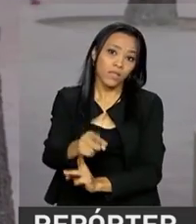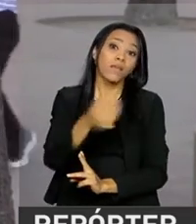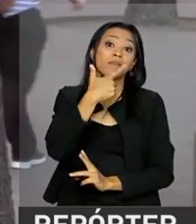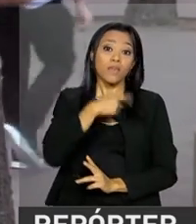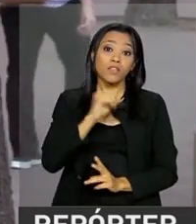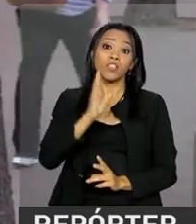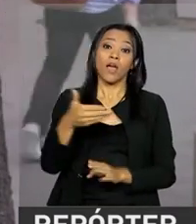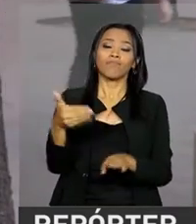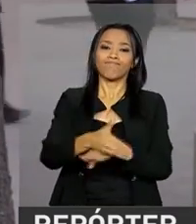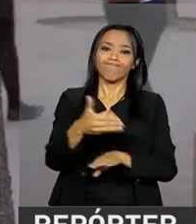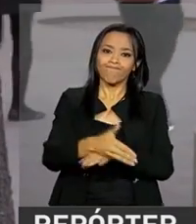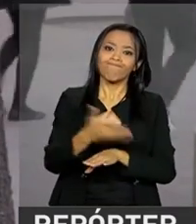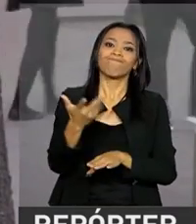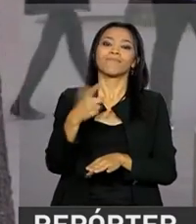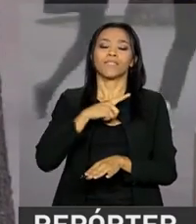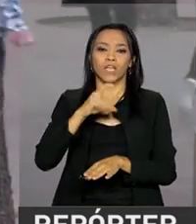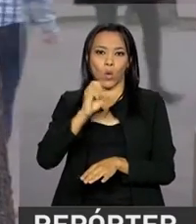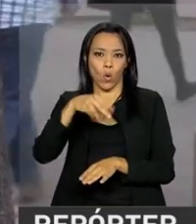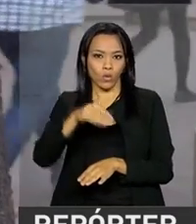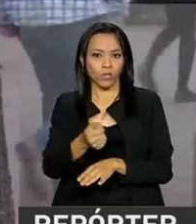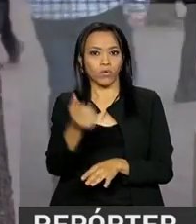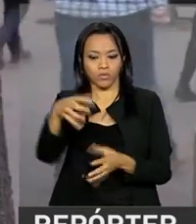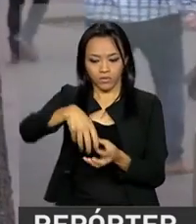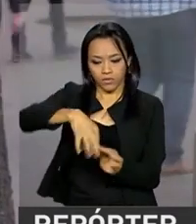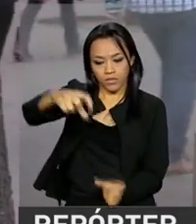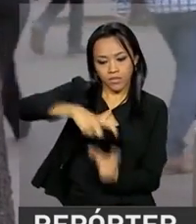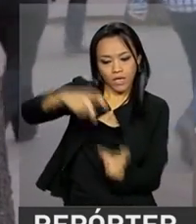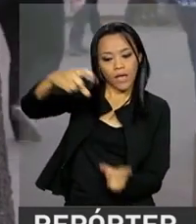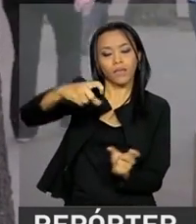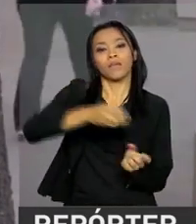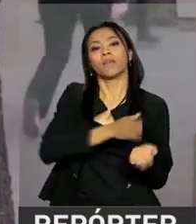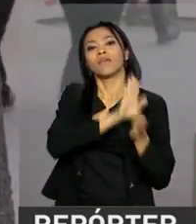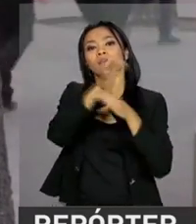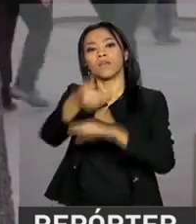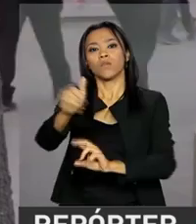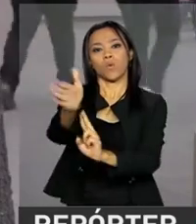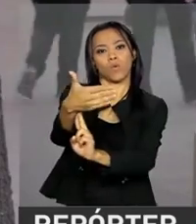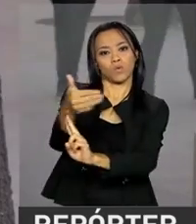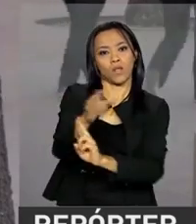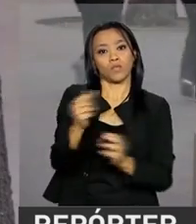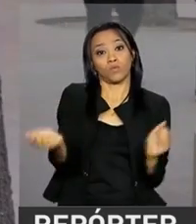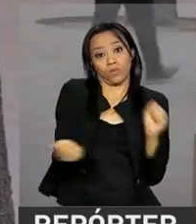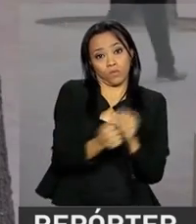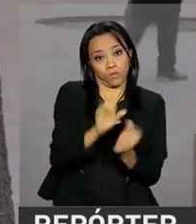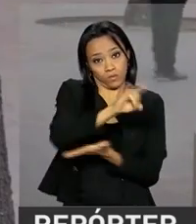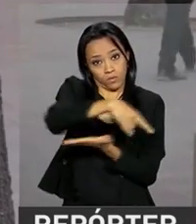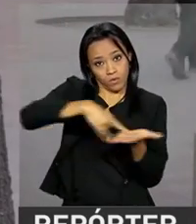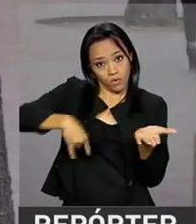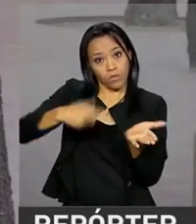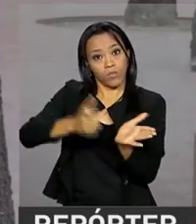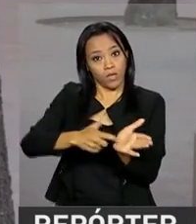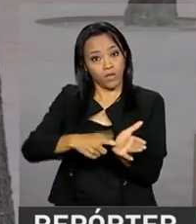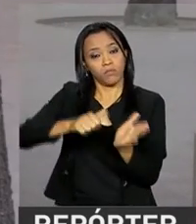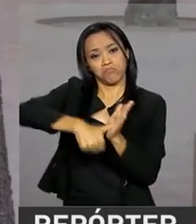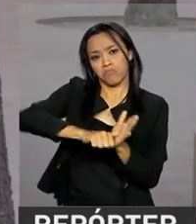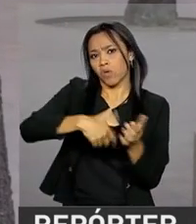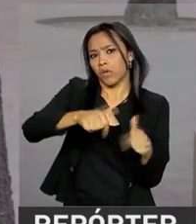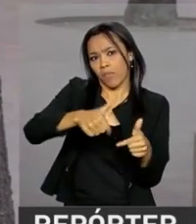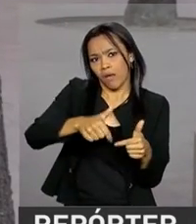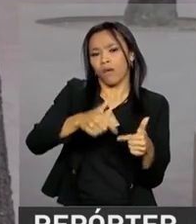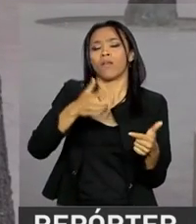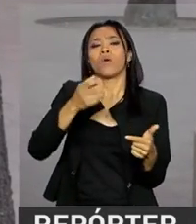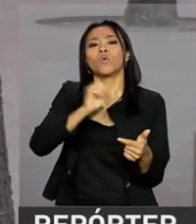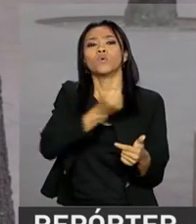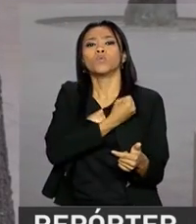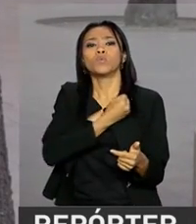o formulário de solicitação de saque e levar até o consulado brasileiro junto como documento de identificação a carteira de trabalho eo número